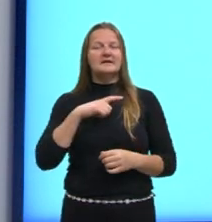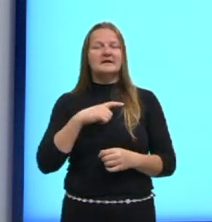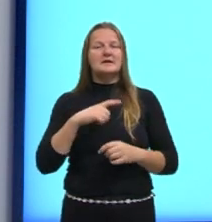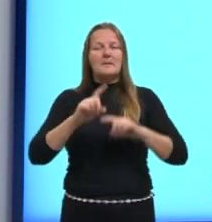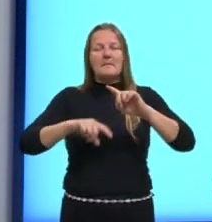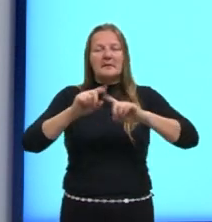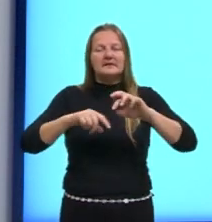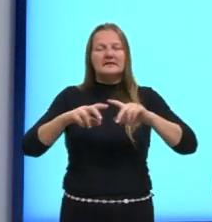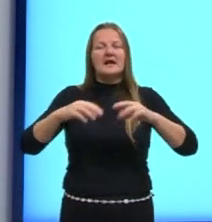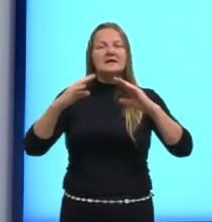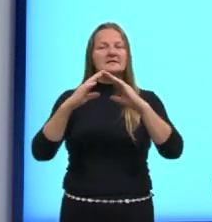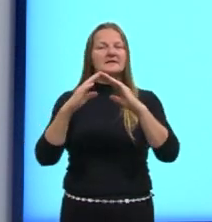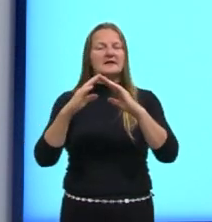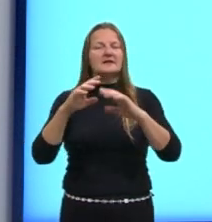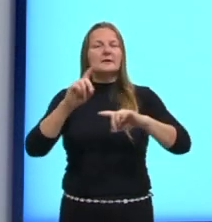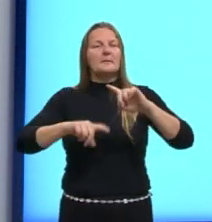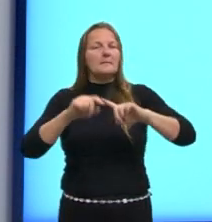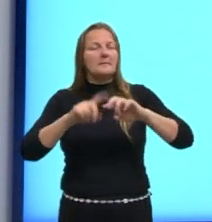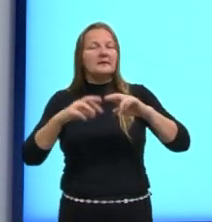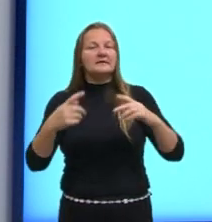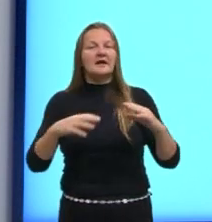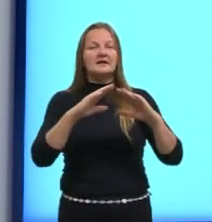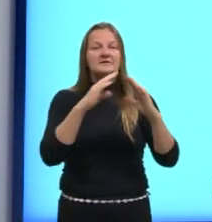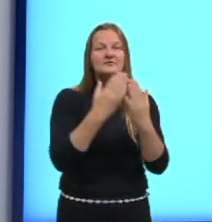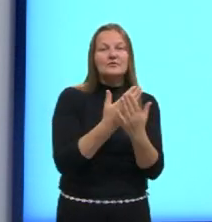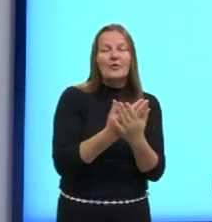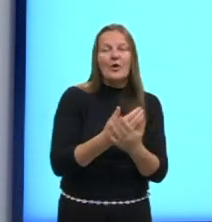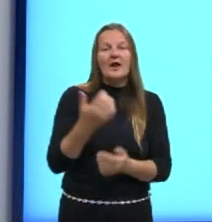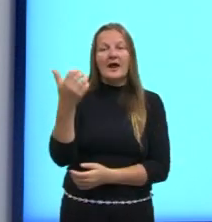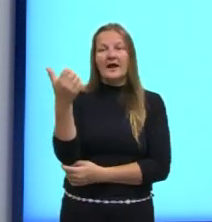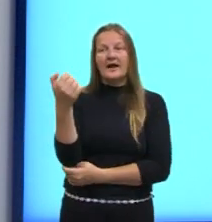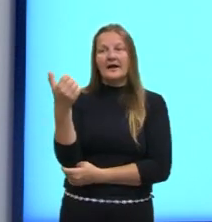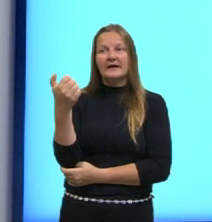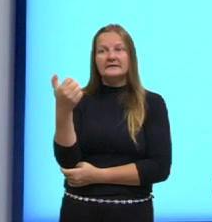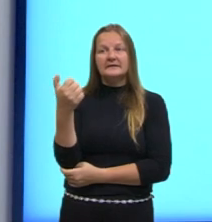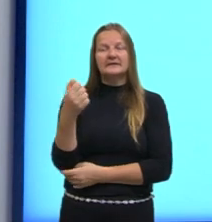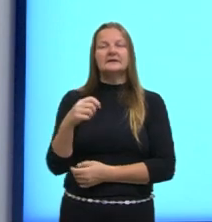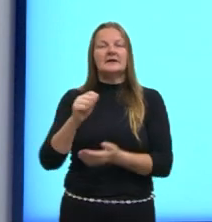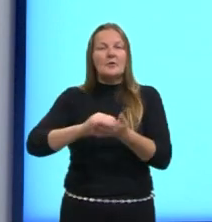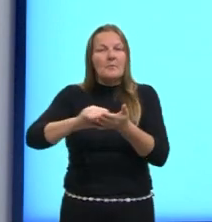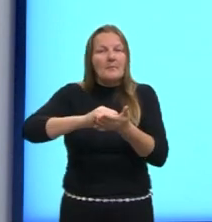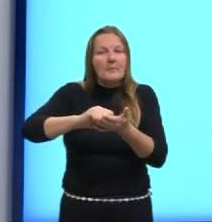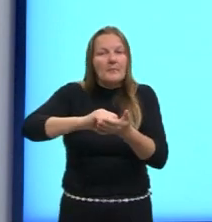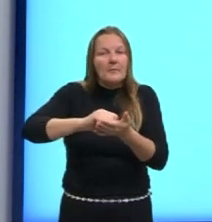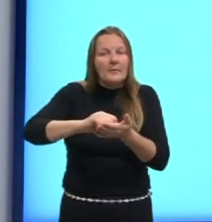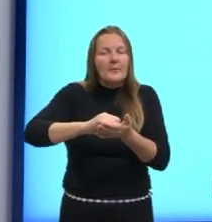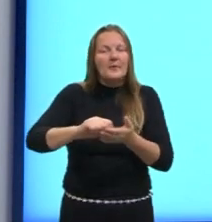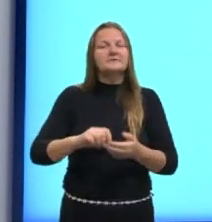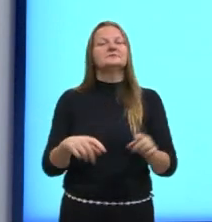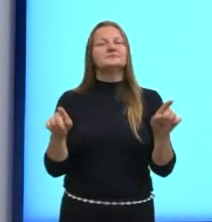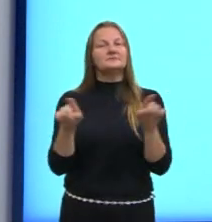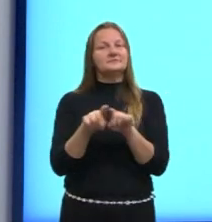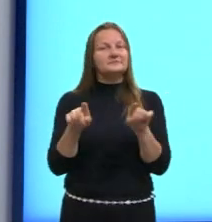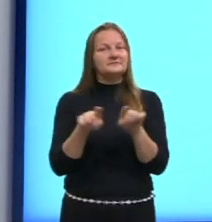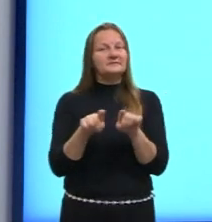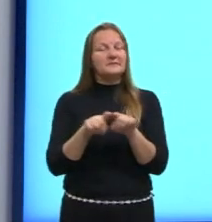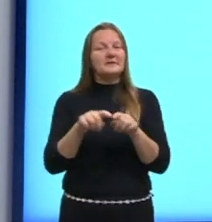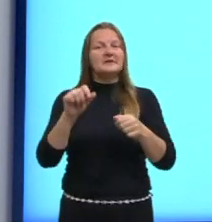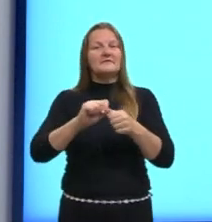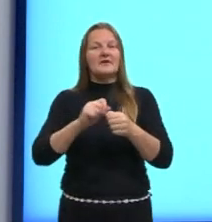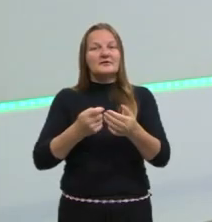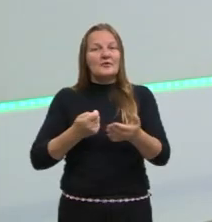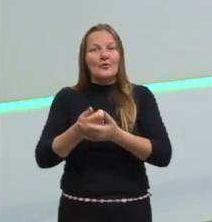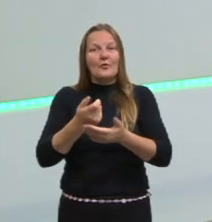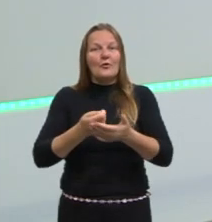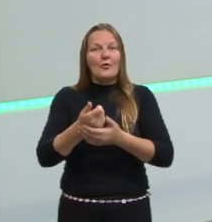domésticos os nossos materiais escolares Né desde uma caneta borracha também quando a gente faz alguma compra